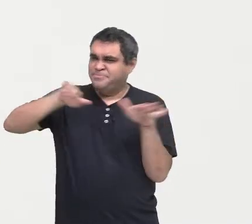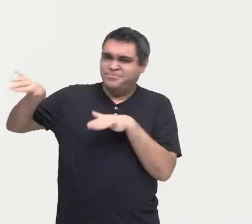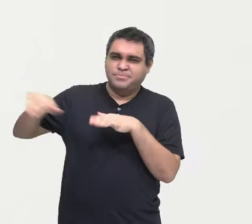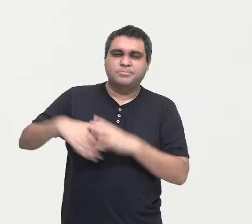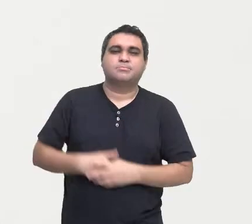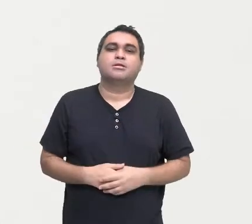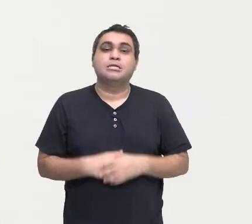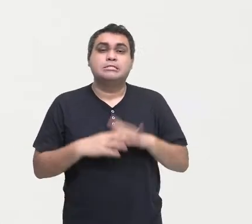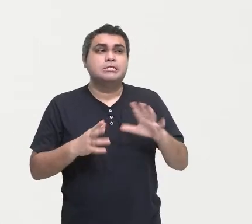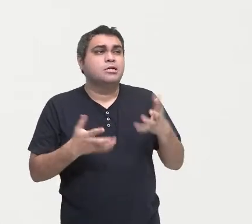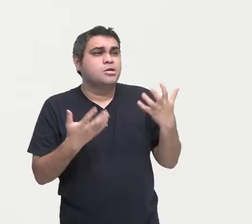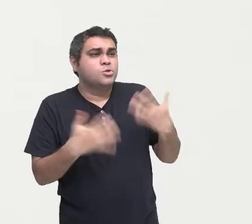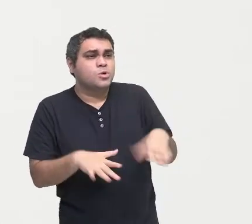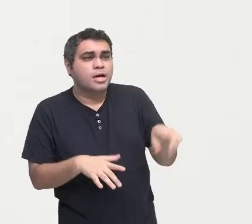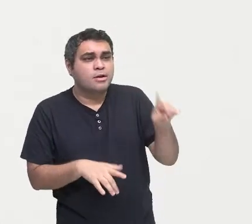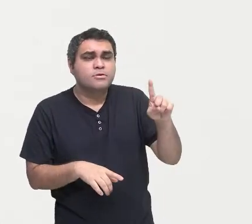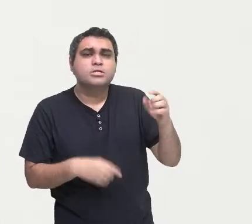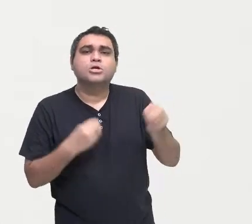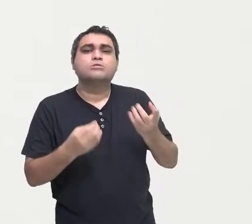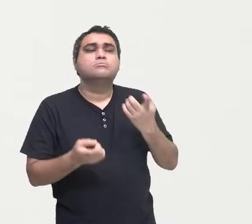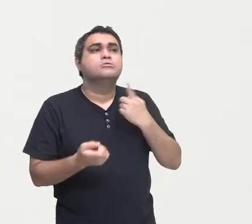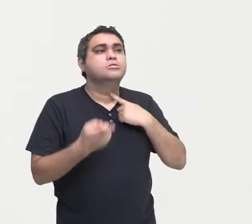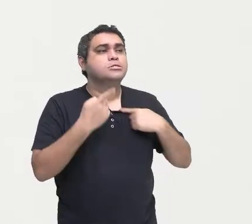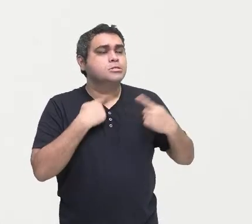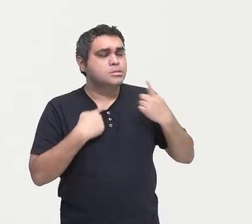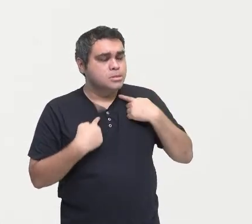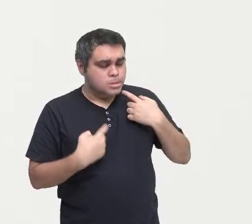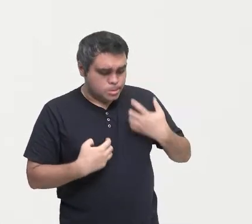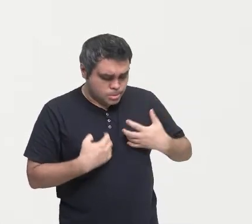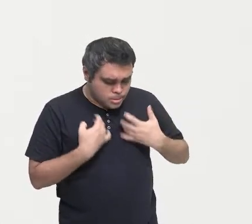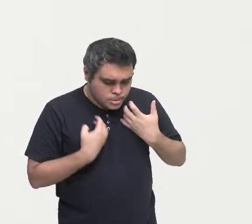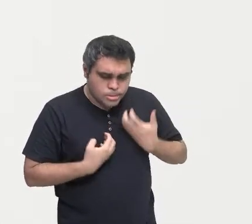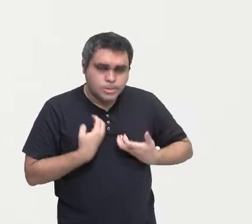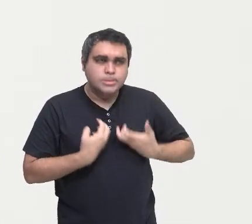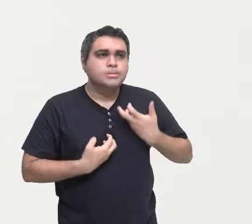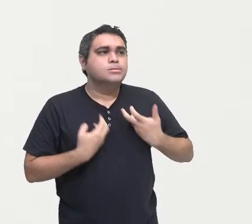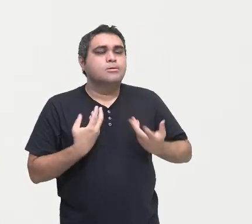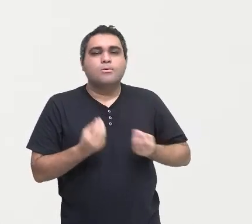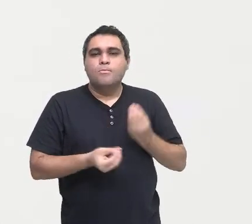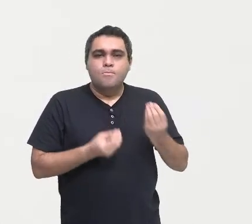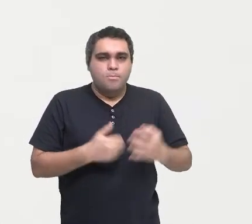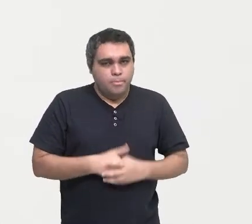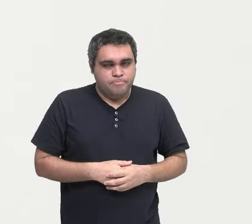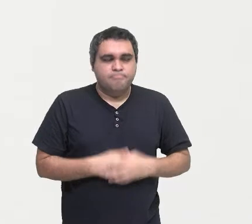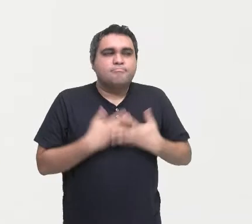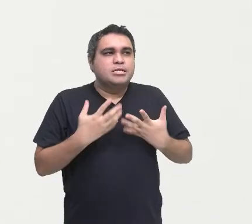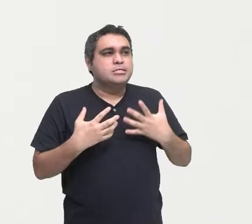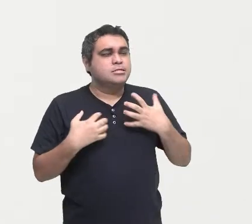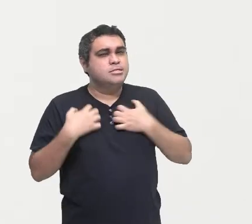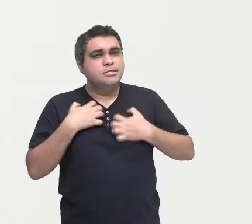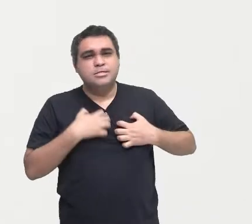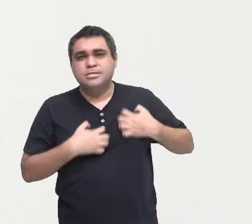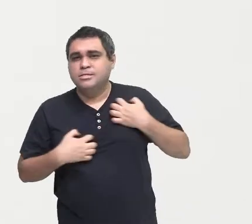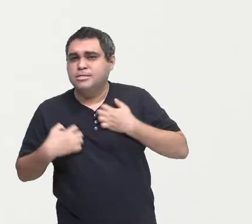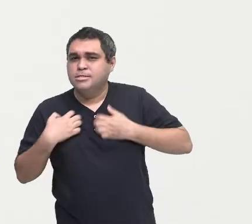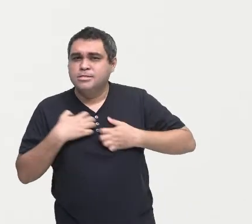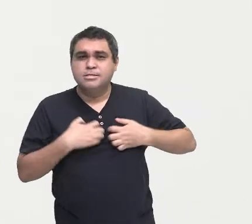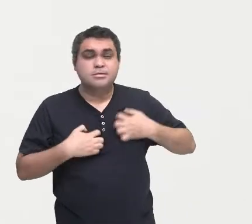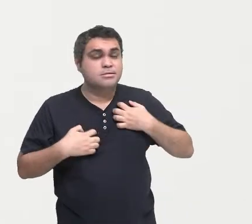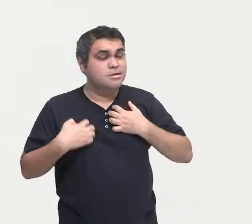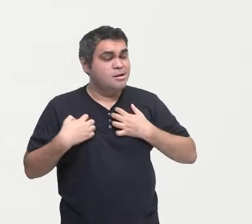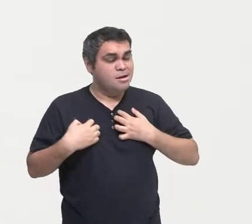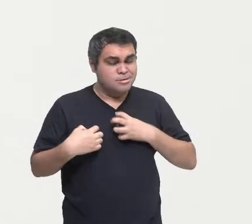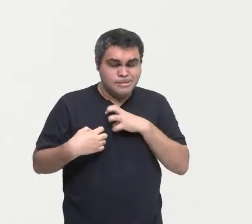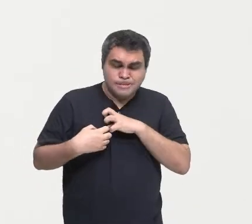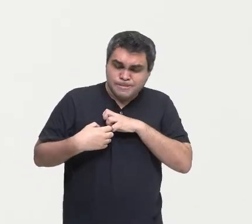quisesse, como poderia ter desejo que me viesse do que nunca pode ser? Mas com quanto desespero é em mim tanta afeição